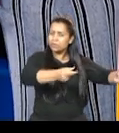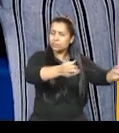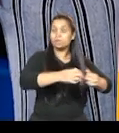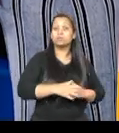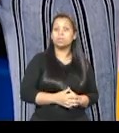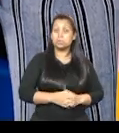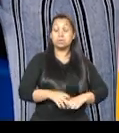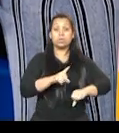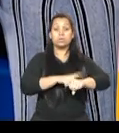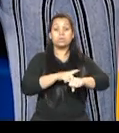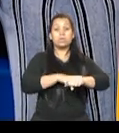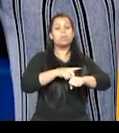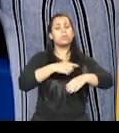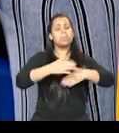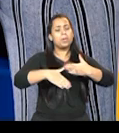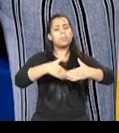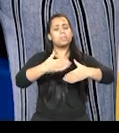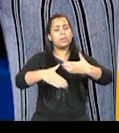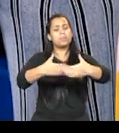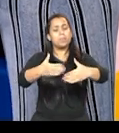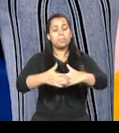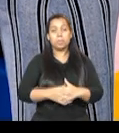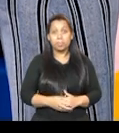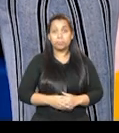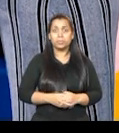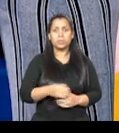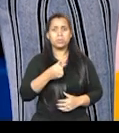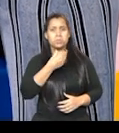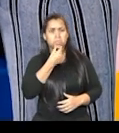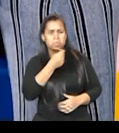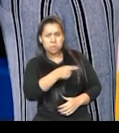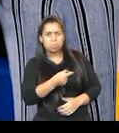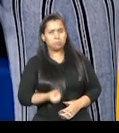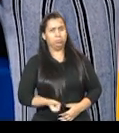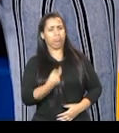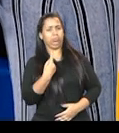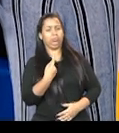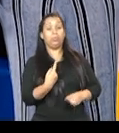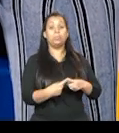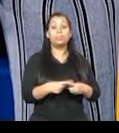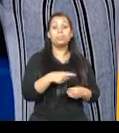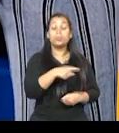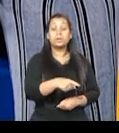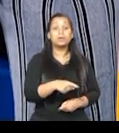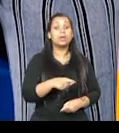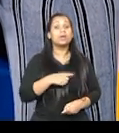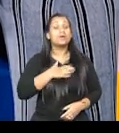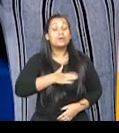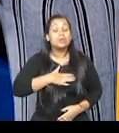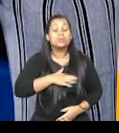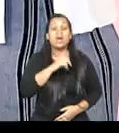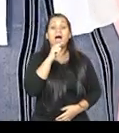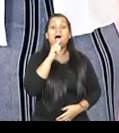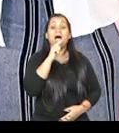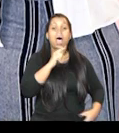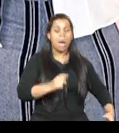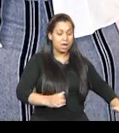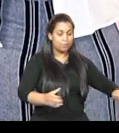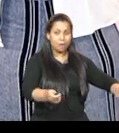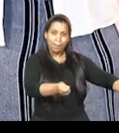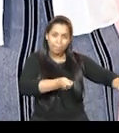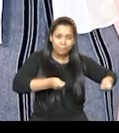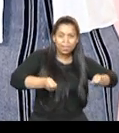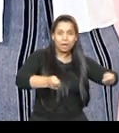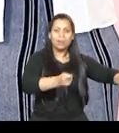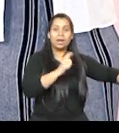tempo, aquele menino que era cismado e esquisito, porque gostava de carregar água na peneira, com o